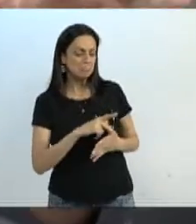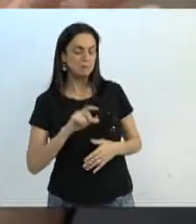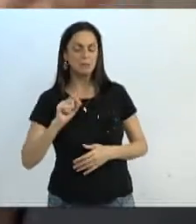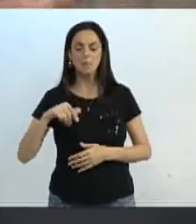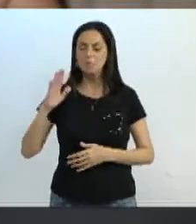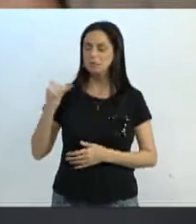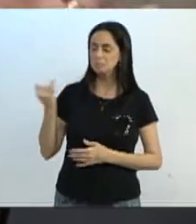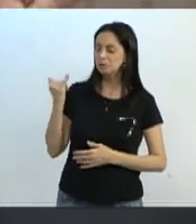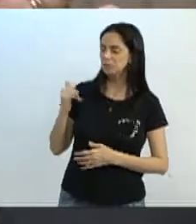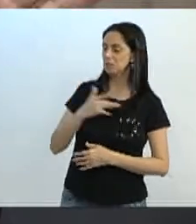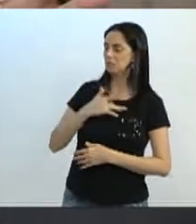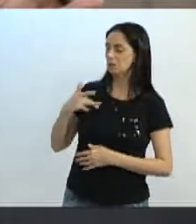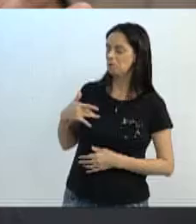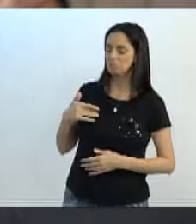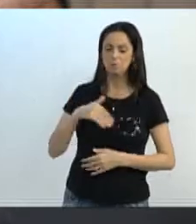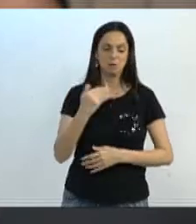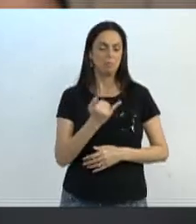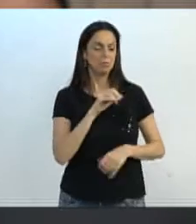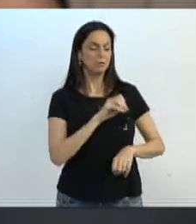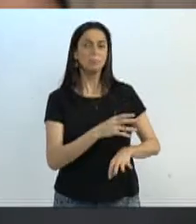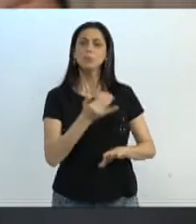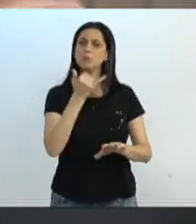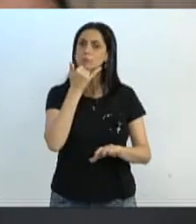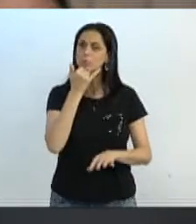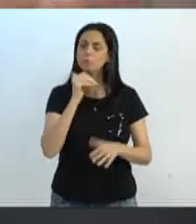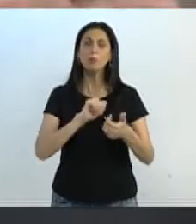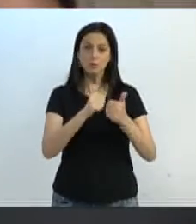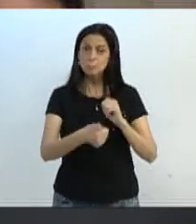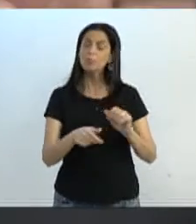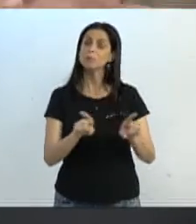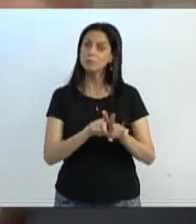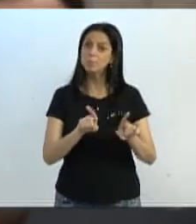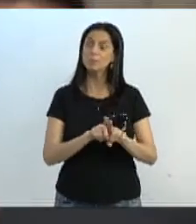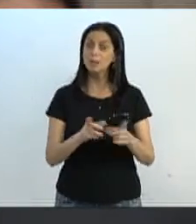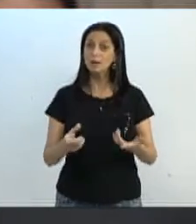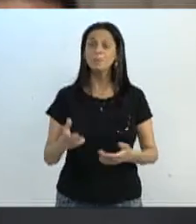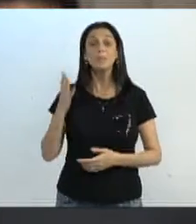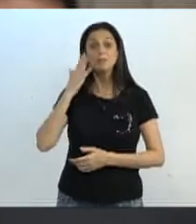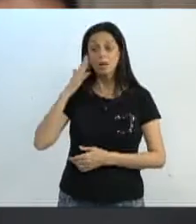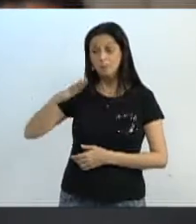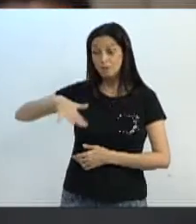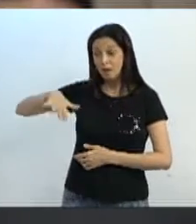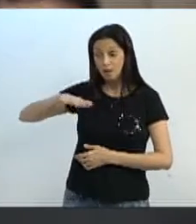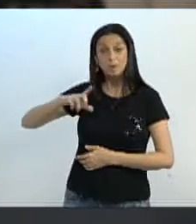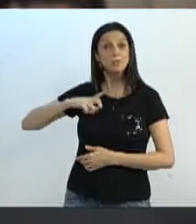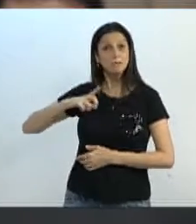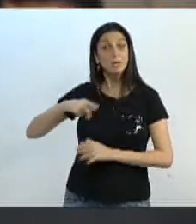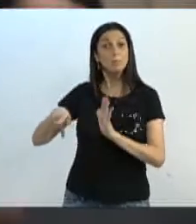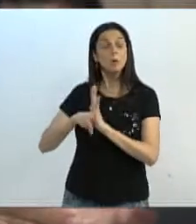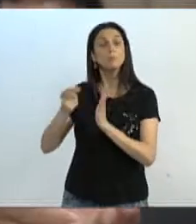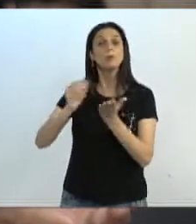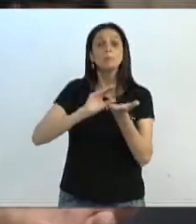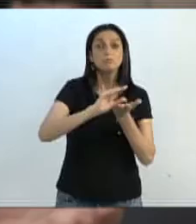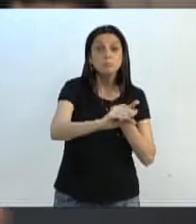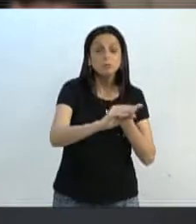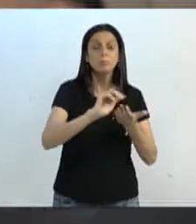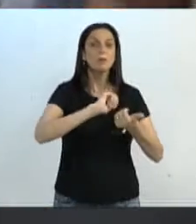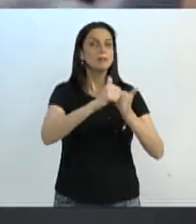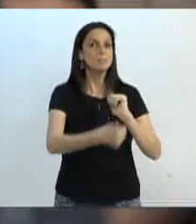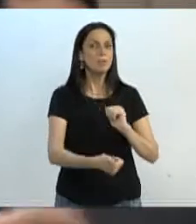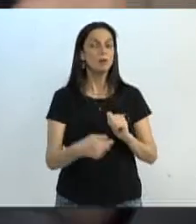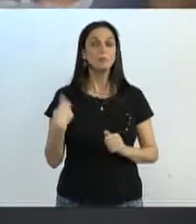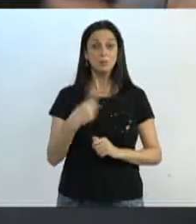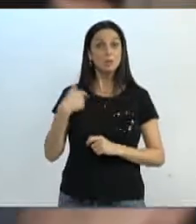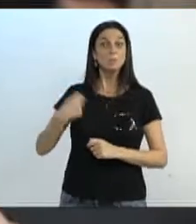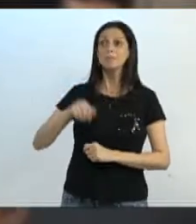aquilo é mais importante. Tudo é importante. E o recurso do esporte existe especificamente para o esporte. E se Blumenau não for atrás, se nós não buscarmos atrás,